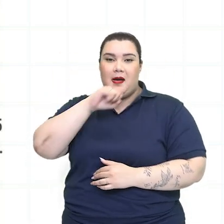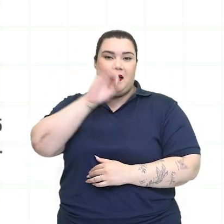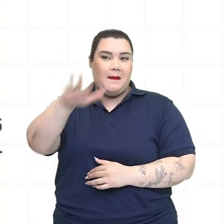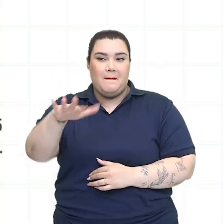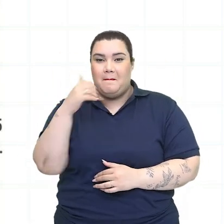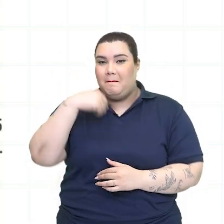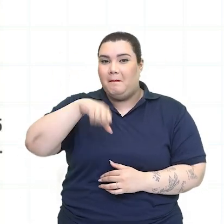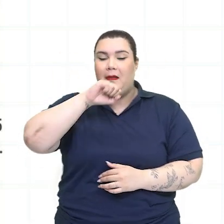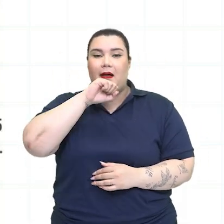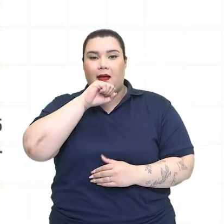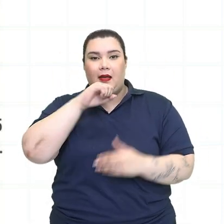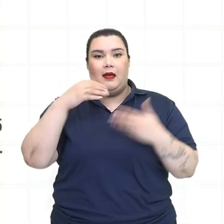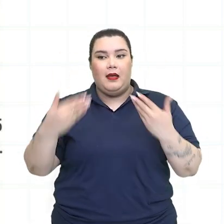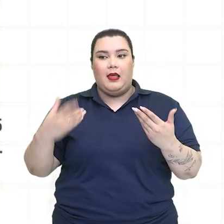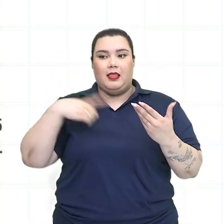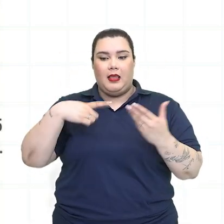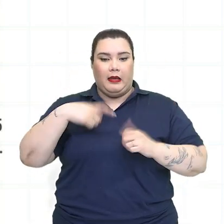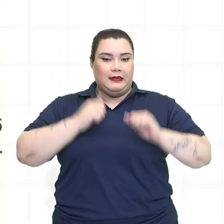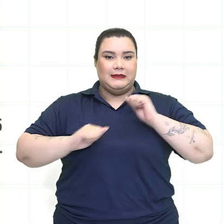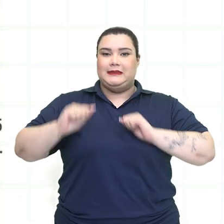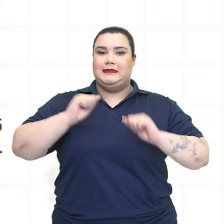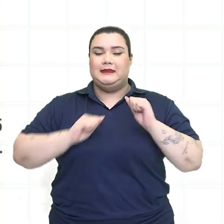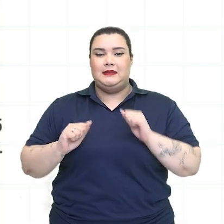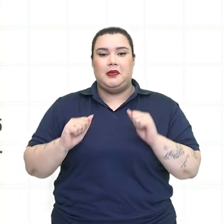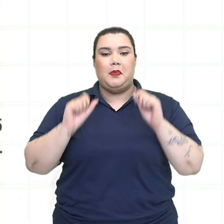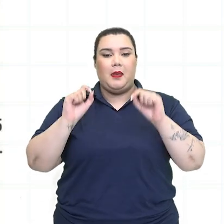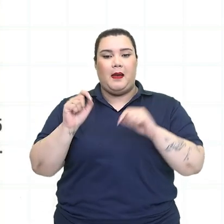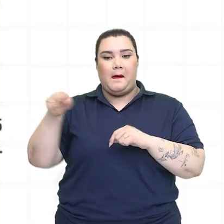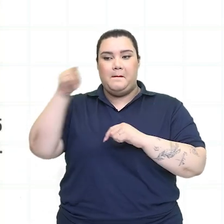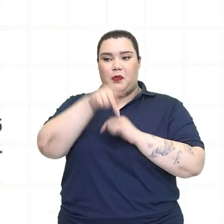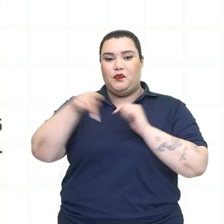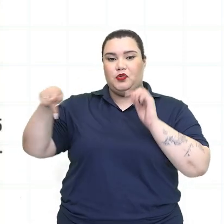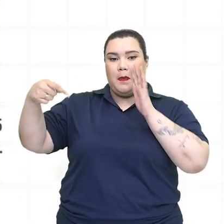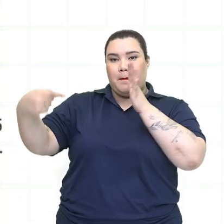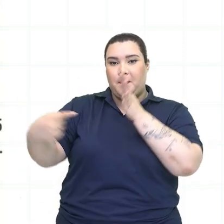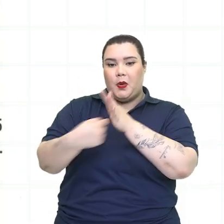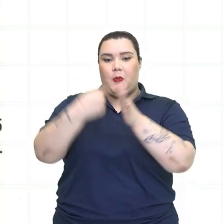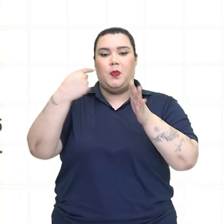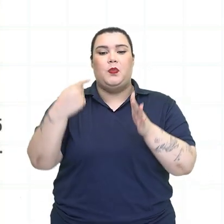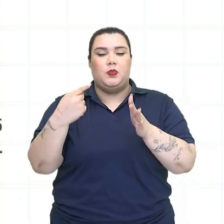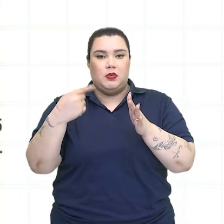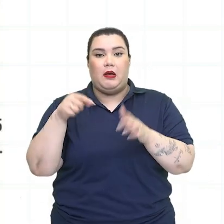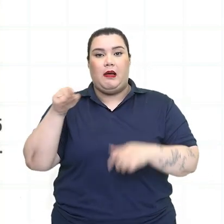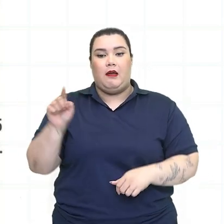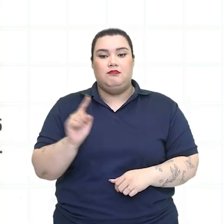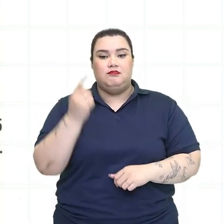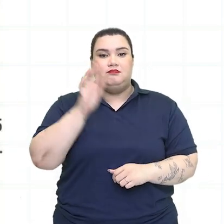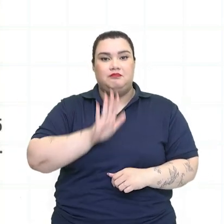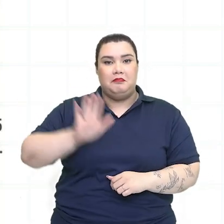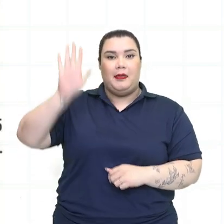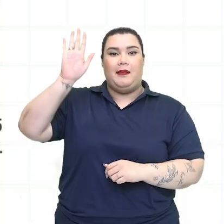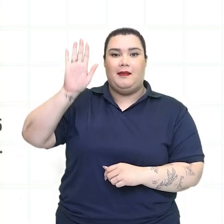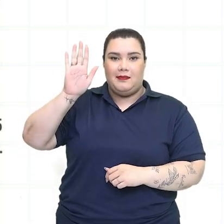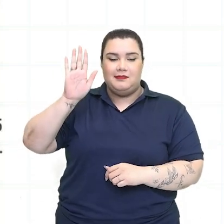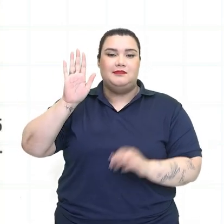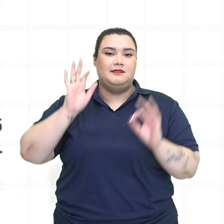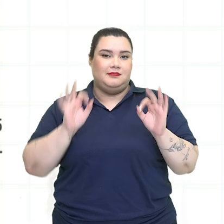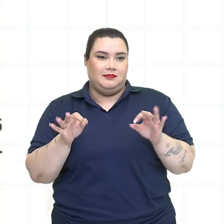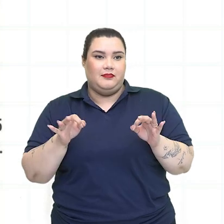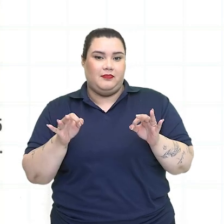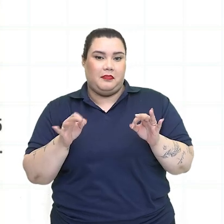né? Dizendo que a professora tinha feito esta pergunta e foi o único a levantar a mão.